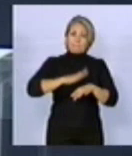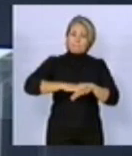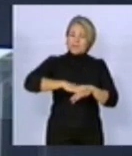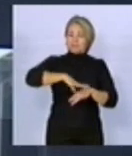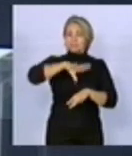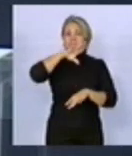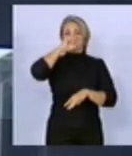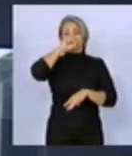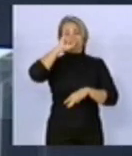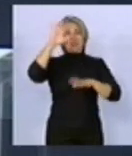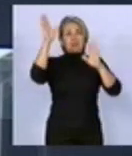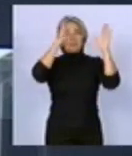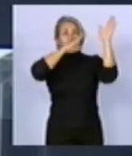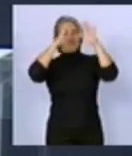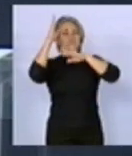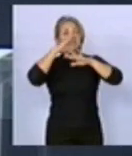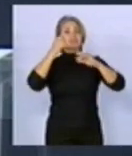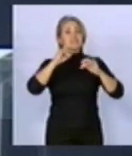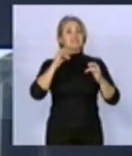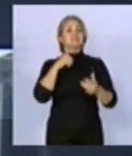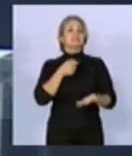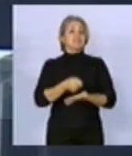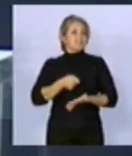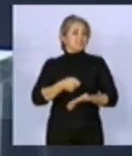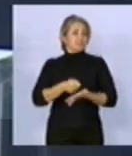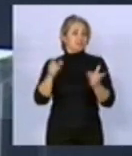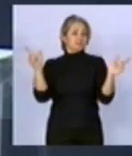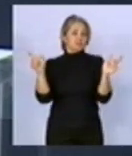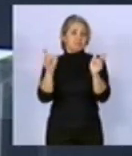ao tentarmos reduzir a poluição